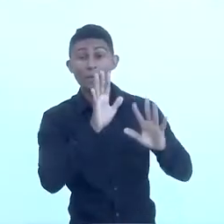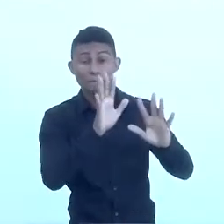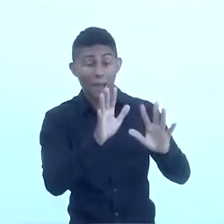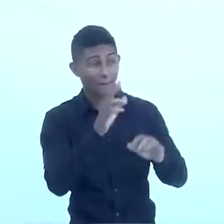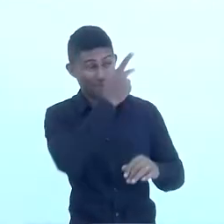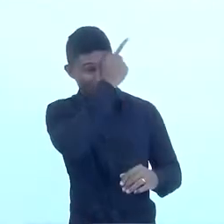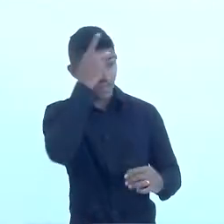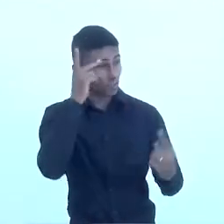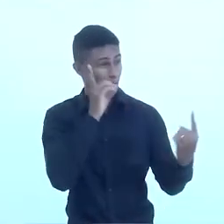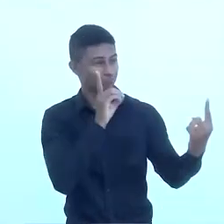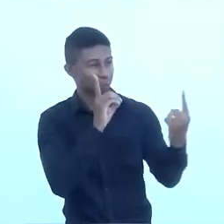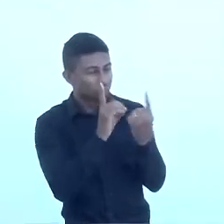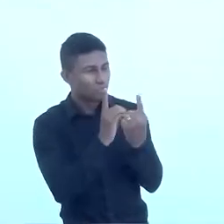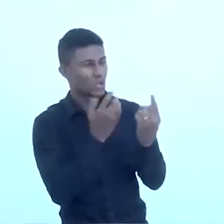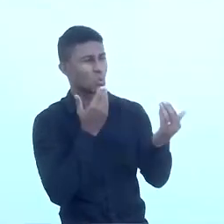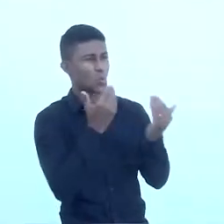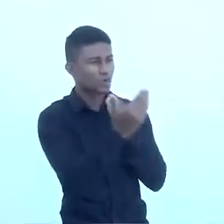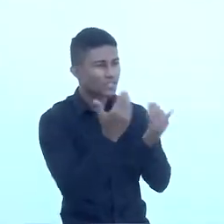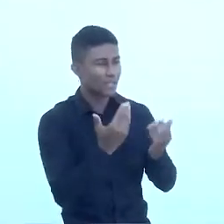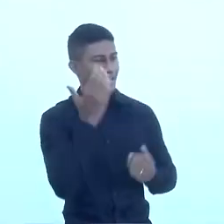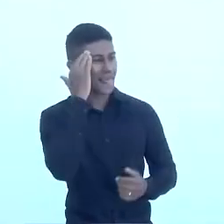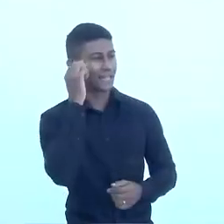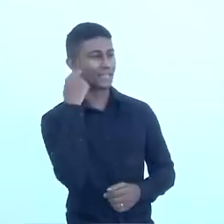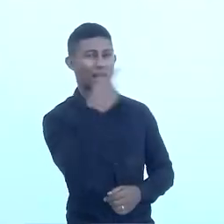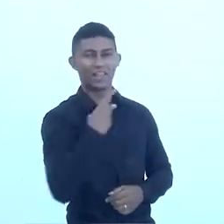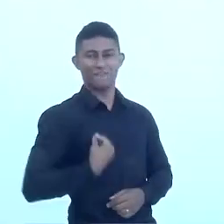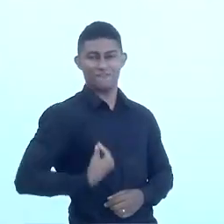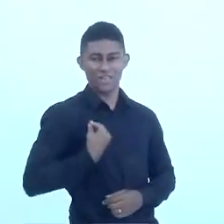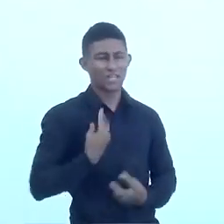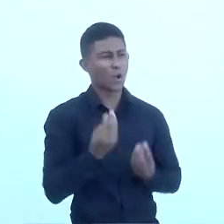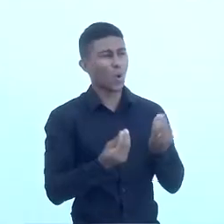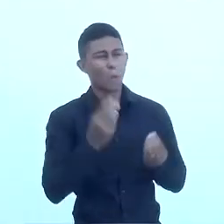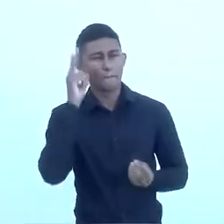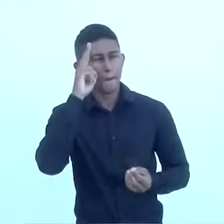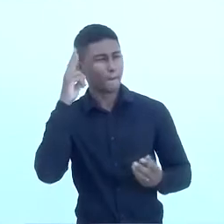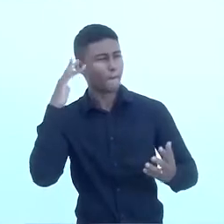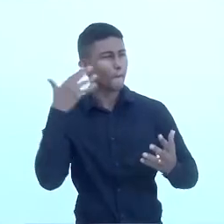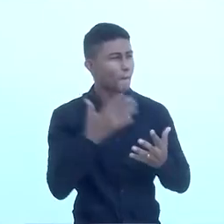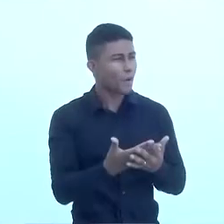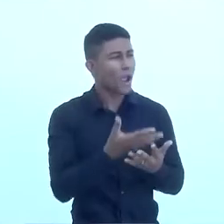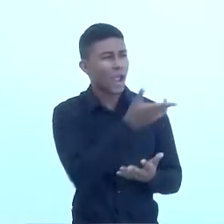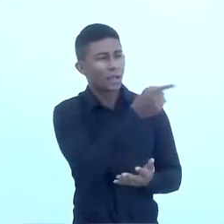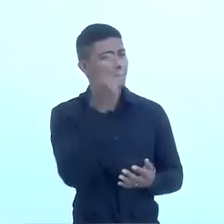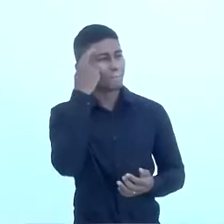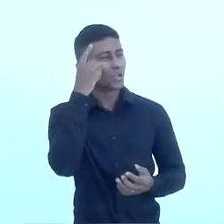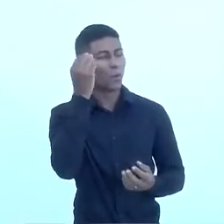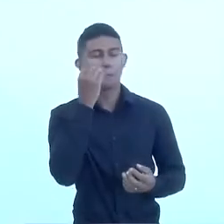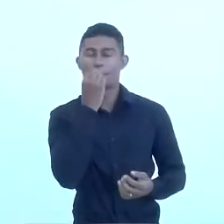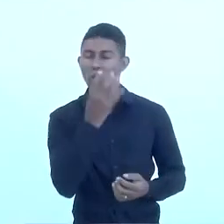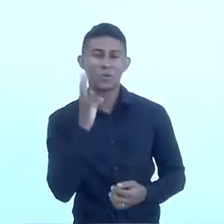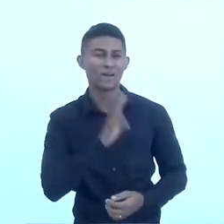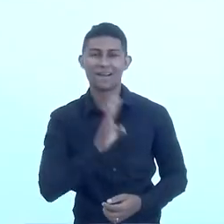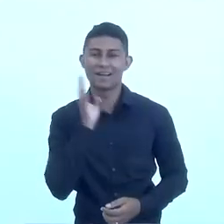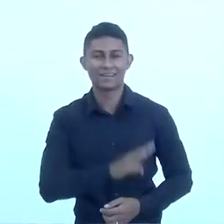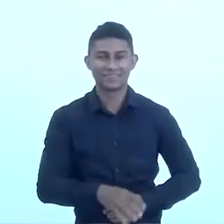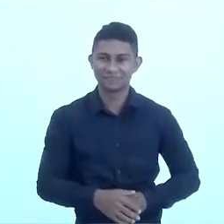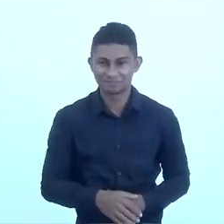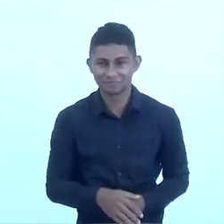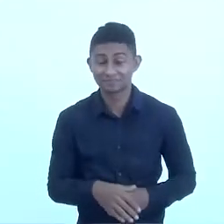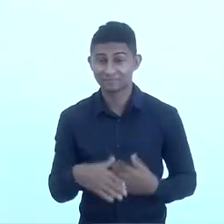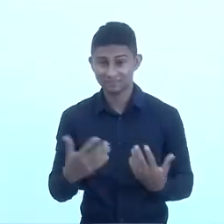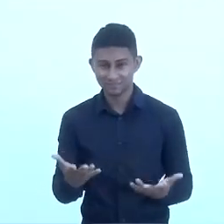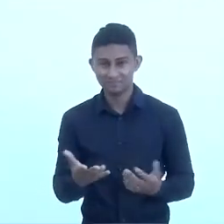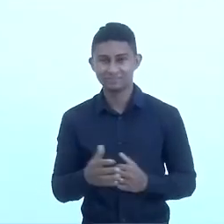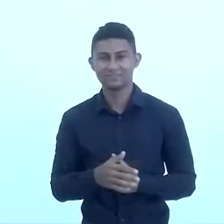personagens. Assim, você poder bater um papo com a pessoa e entender a vida da pessoa e o que ela passou e como ela pensa, isso é muito